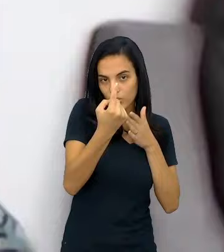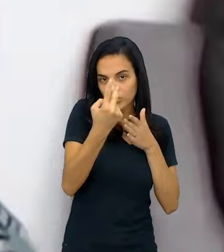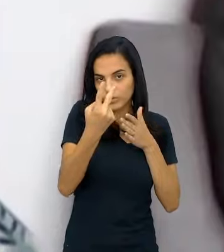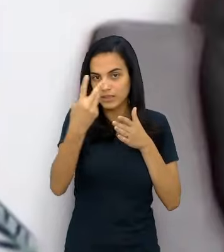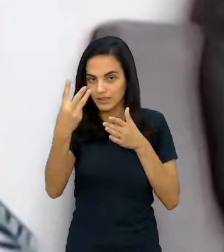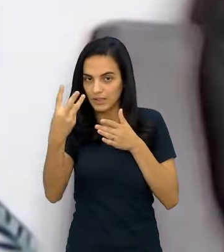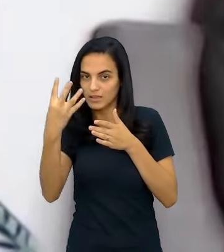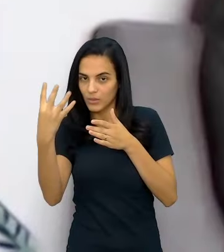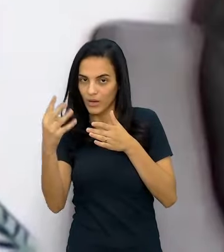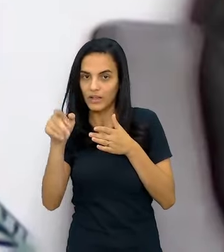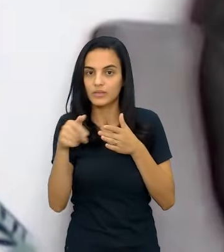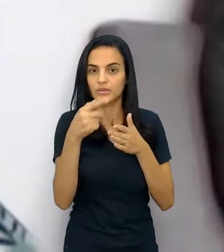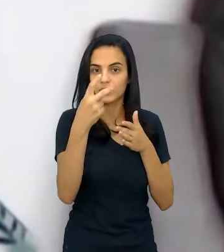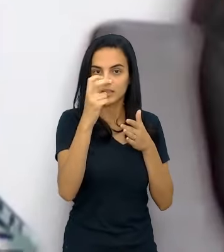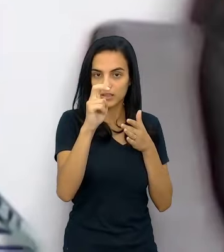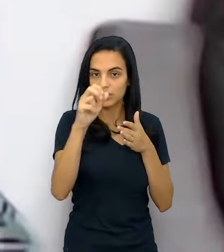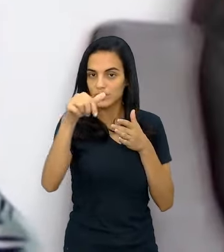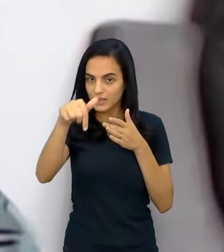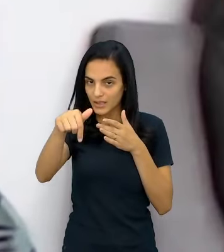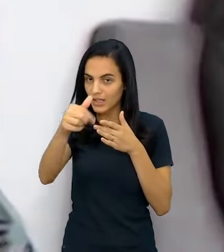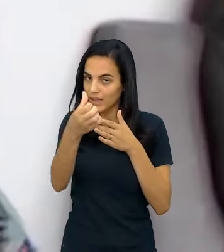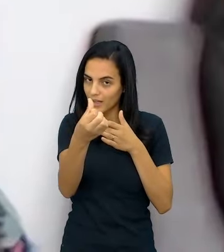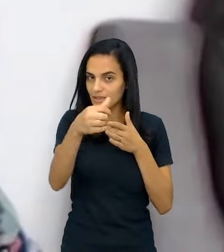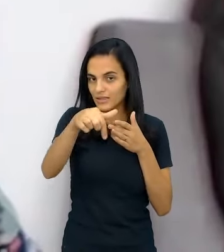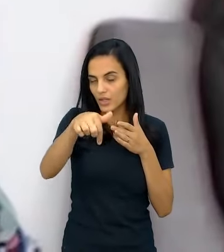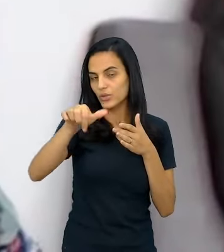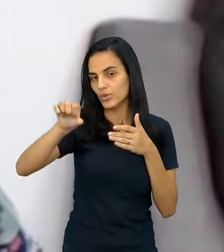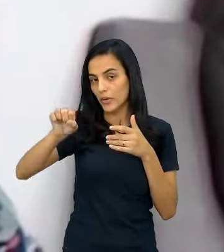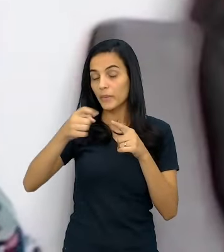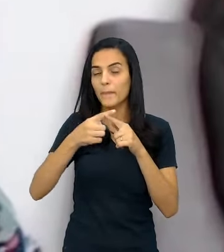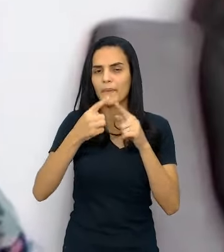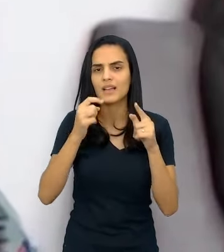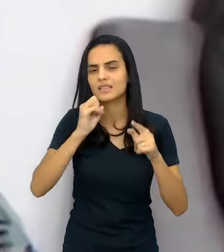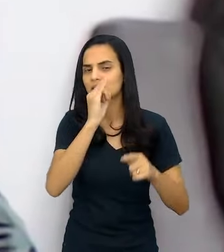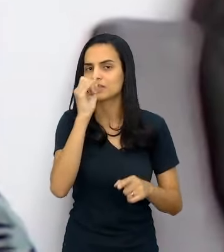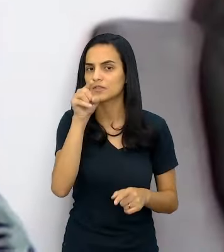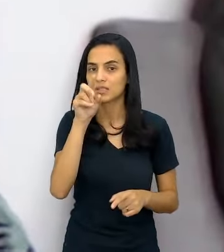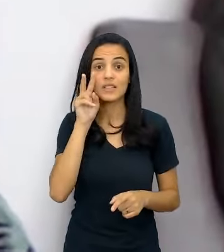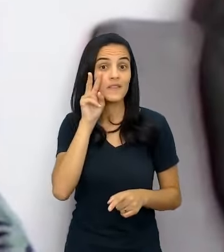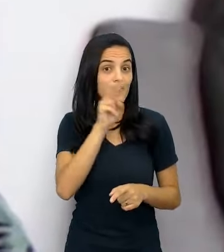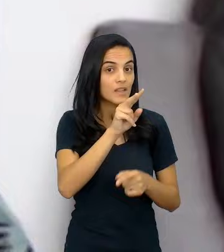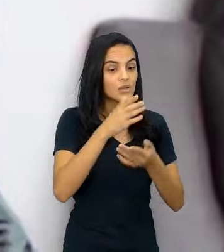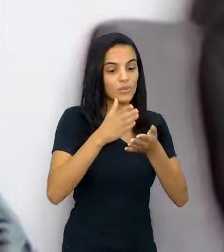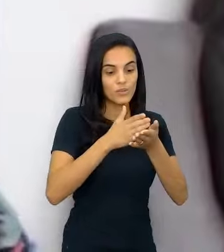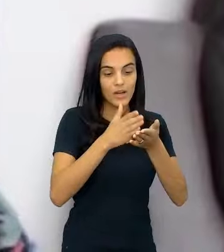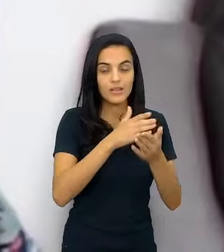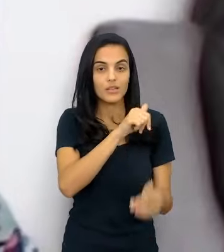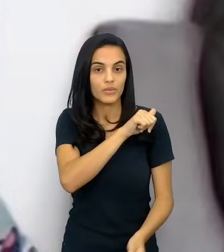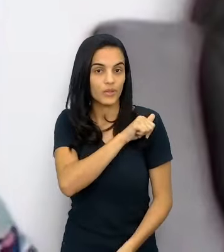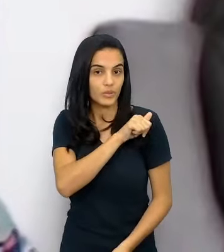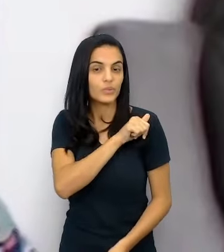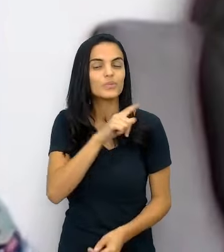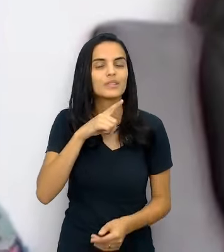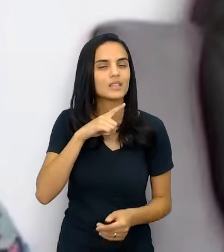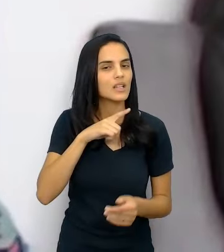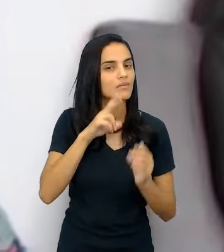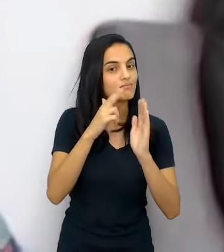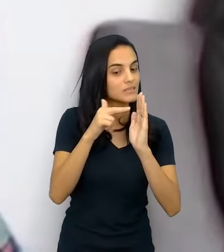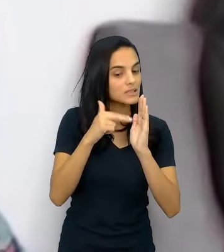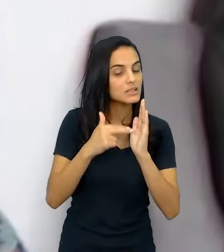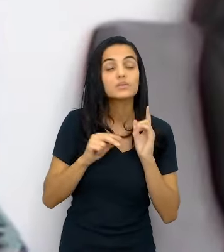5, 6, 7 e 8. Né? E se vocês olharem o caderno do estudante, vai estar escrito